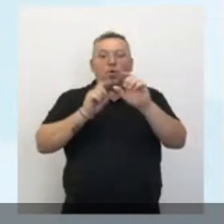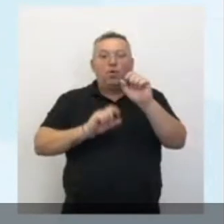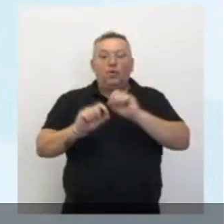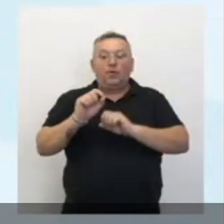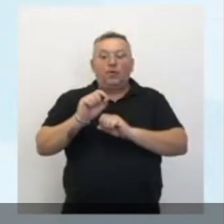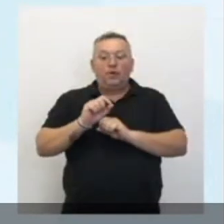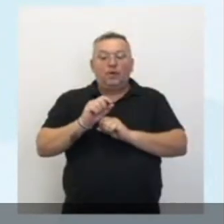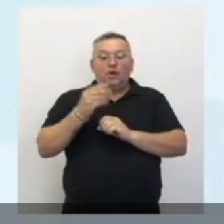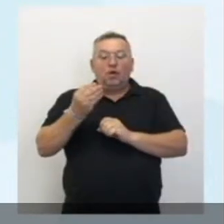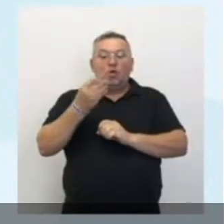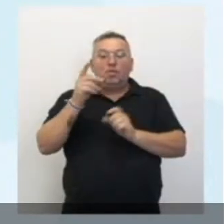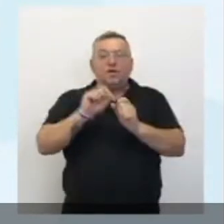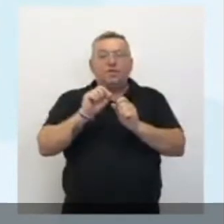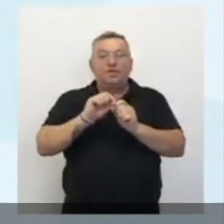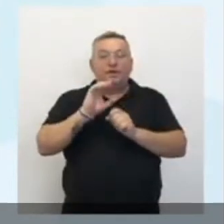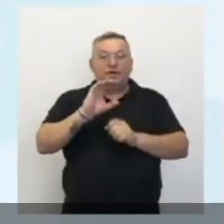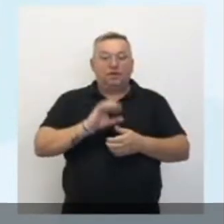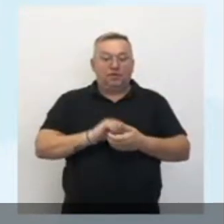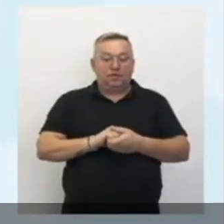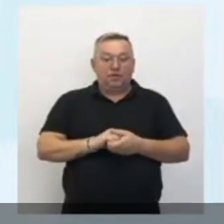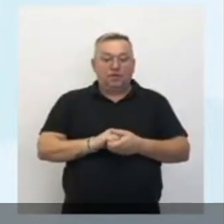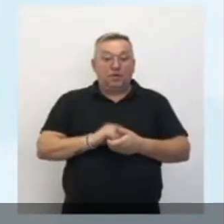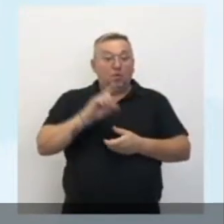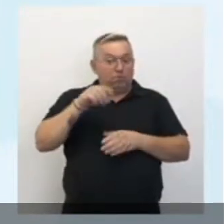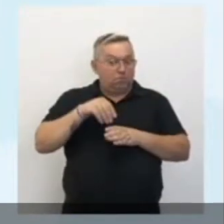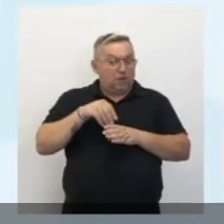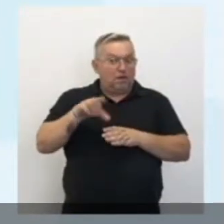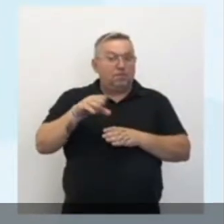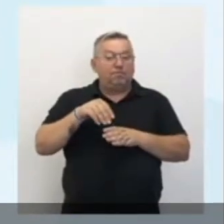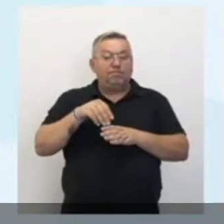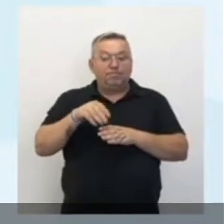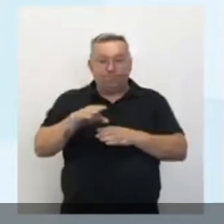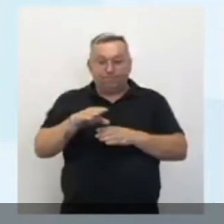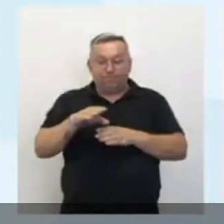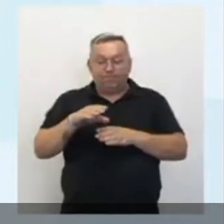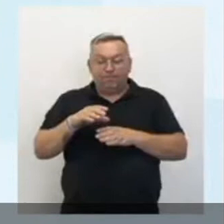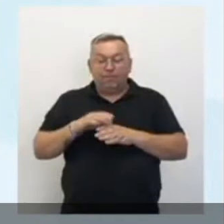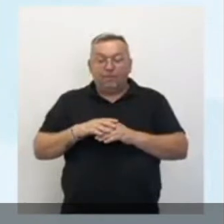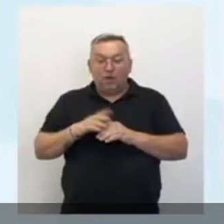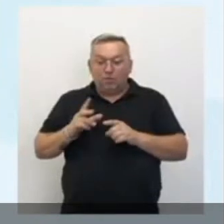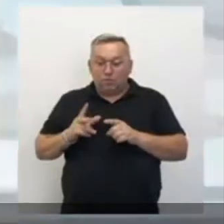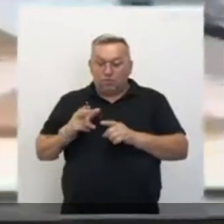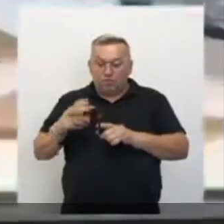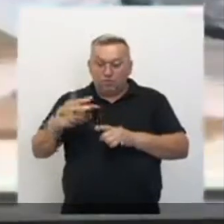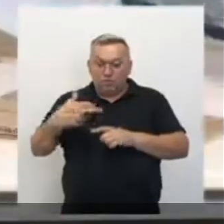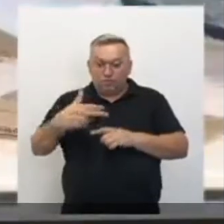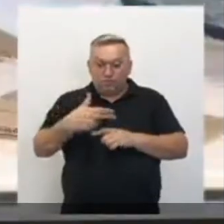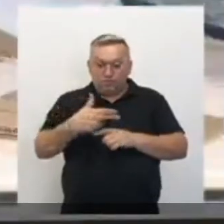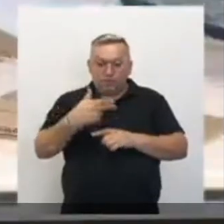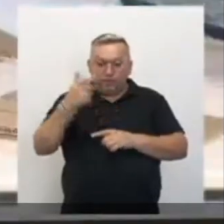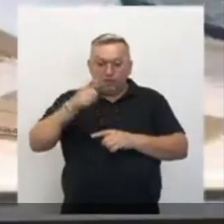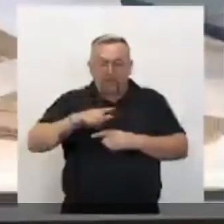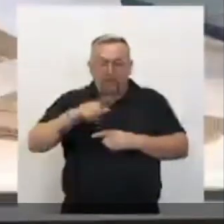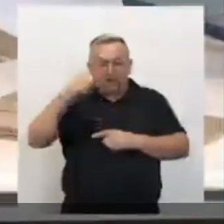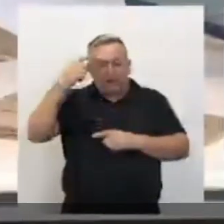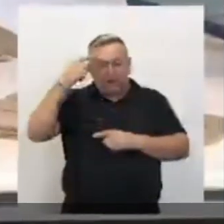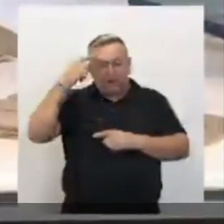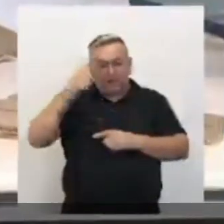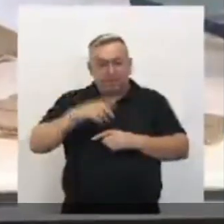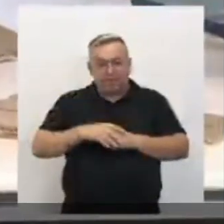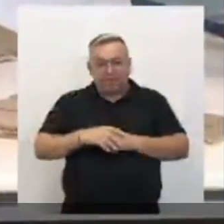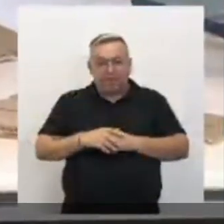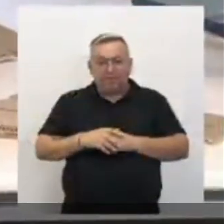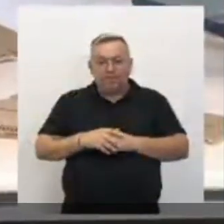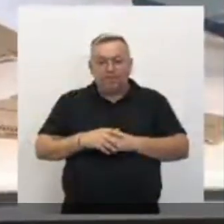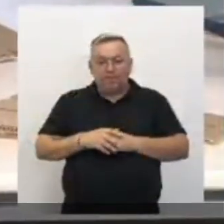é como que eu vou fazer isso. Uma dica, né? Eu cortei aqui, e aí eu vou entrar numa outra ideia, né? Esse papelão